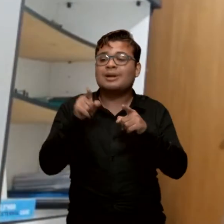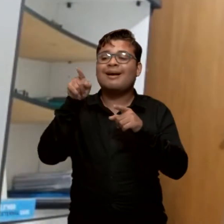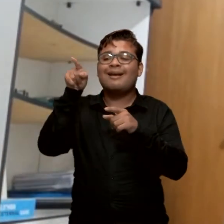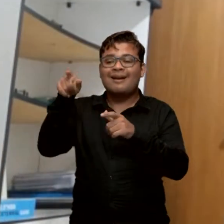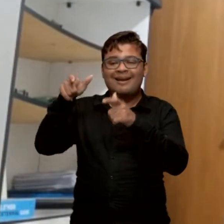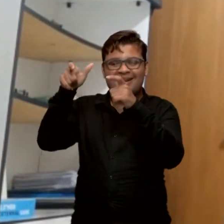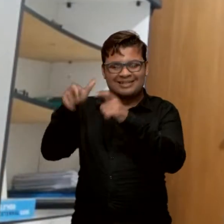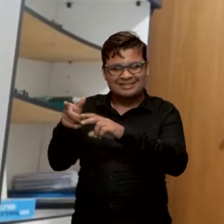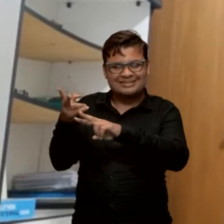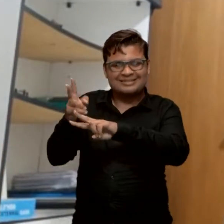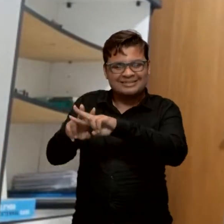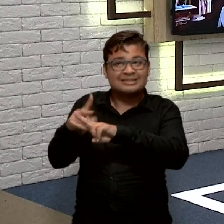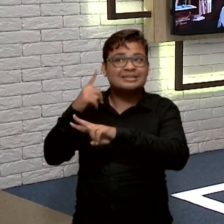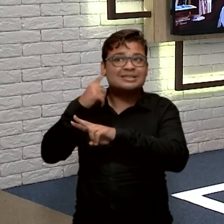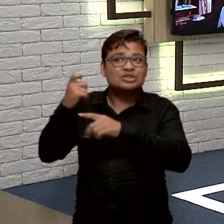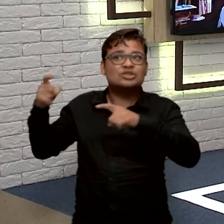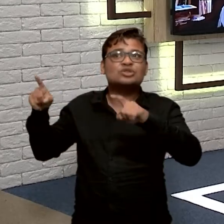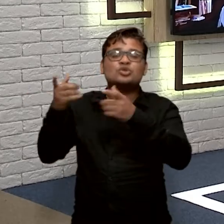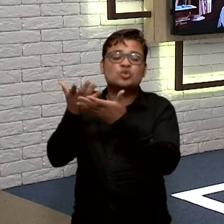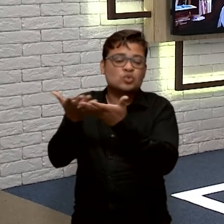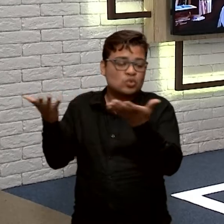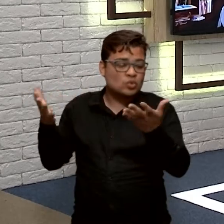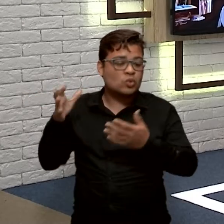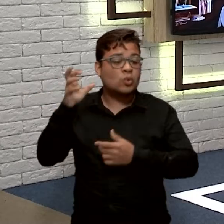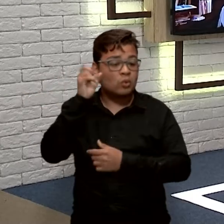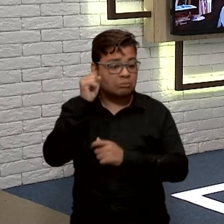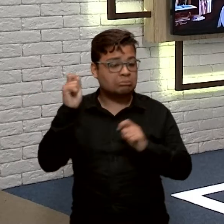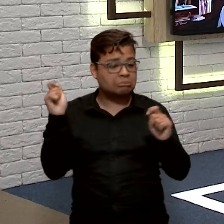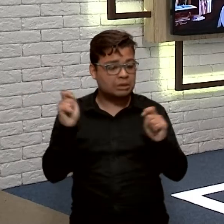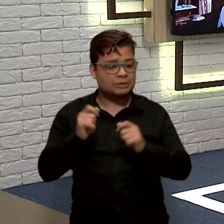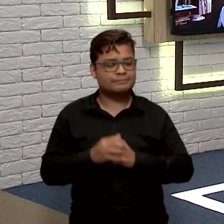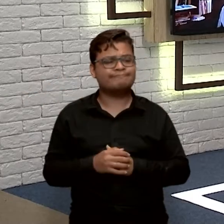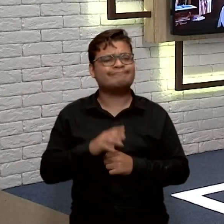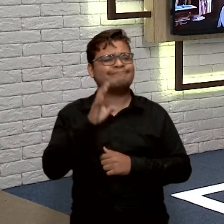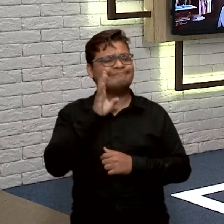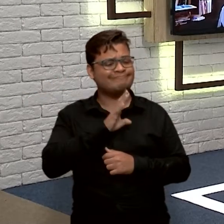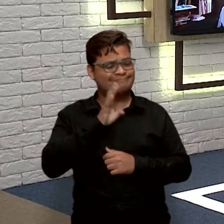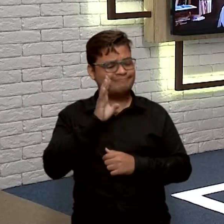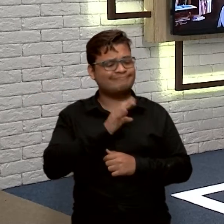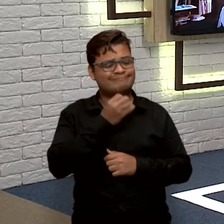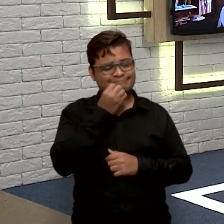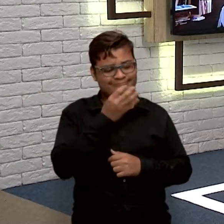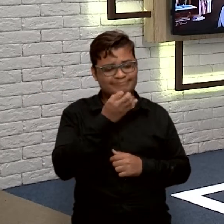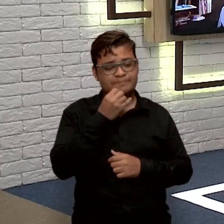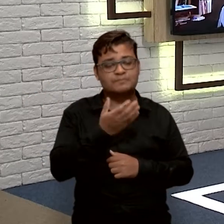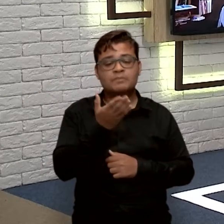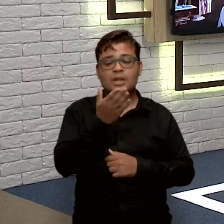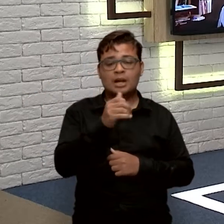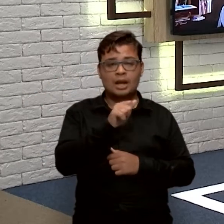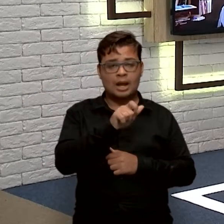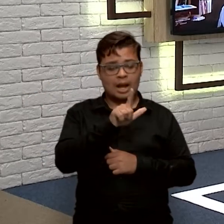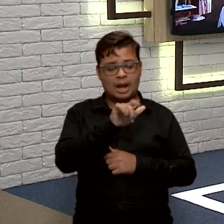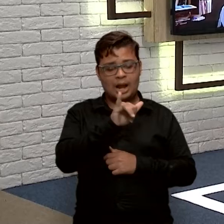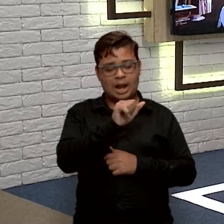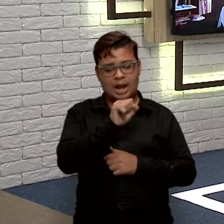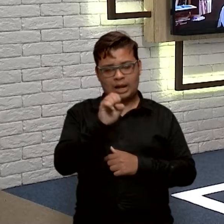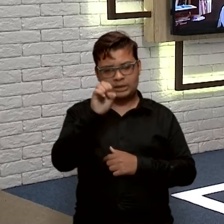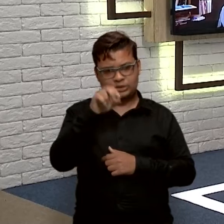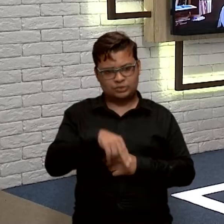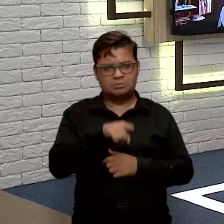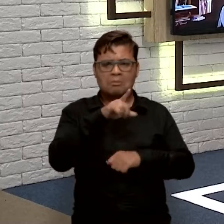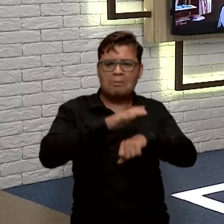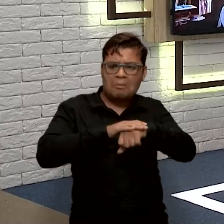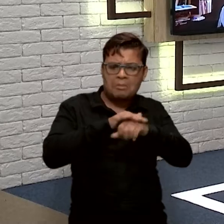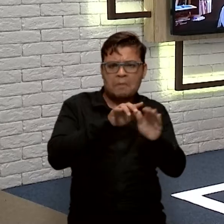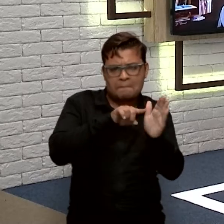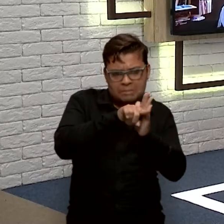todos ouvirem. Sensacional, muito legal, muito bacana mesmo. E Alisson, eu estava lendo um pouquinho da sua